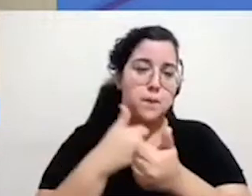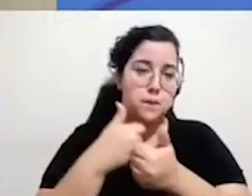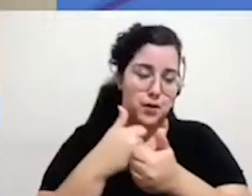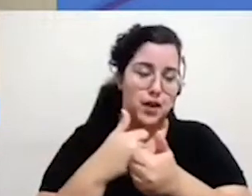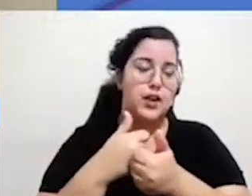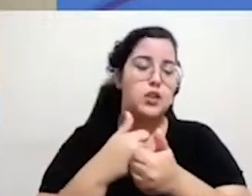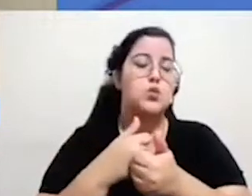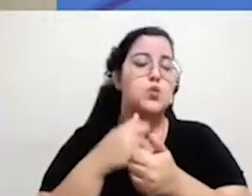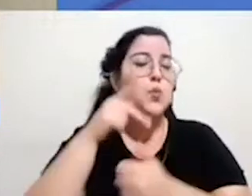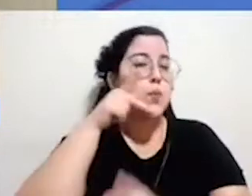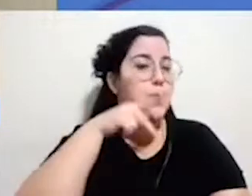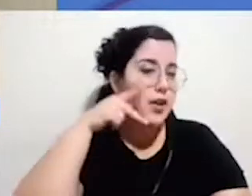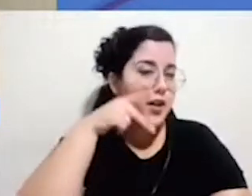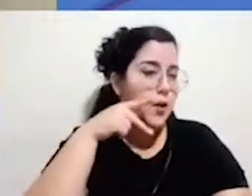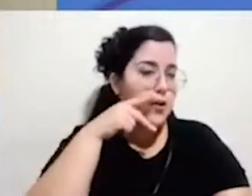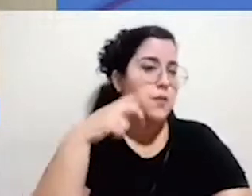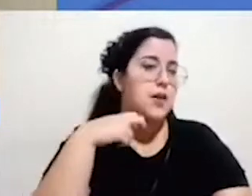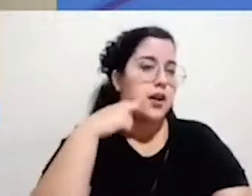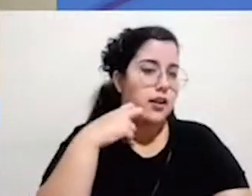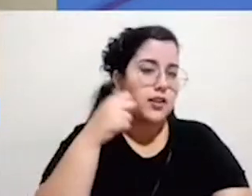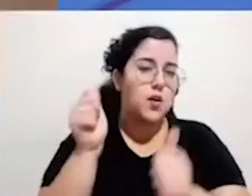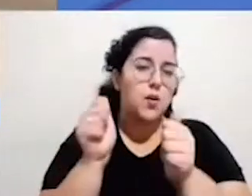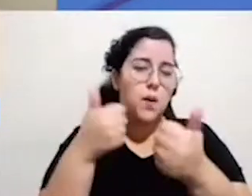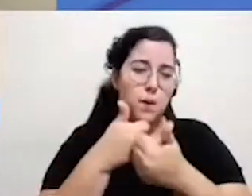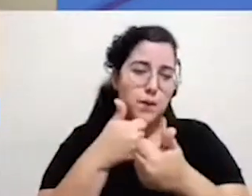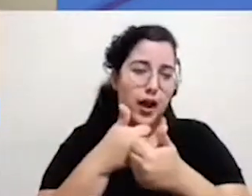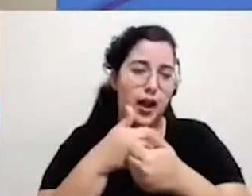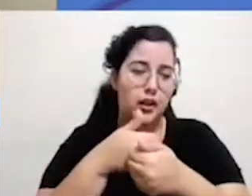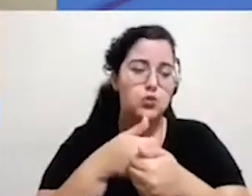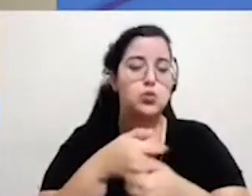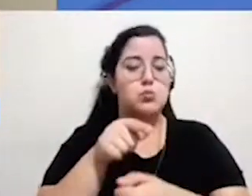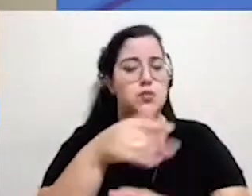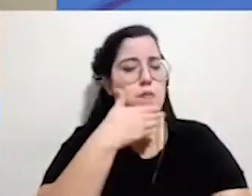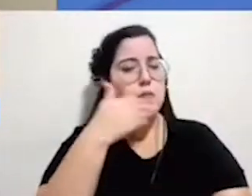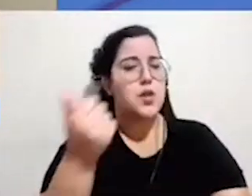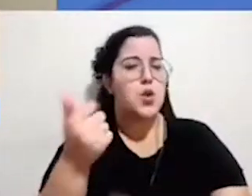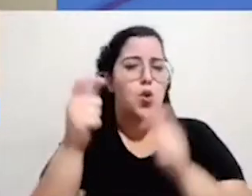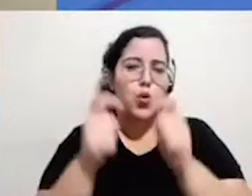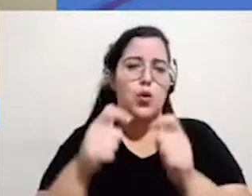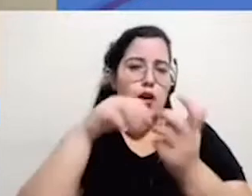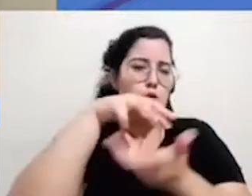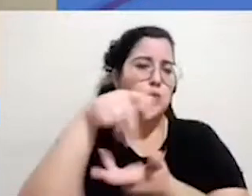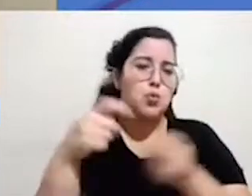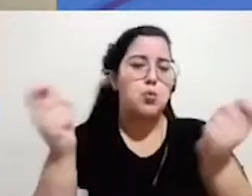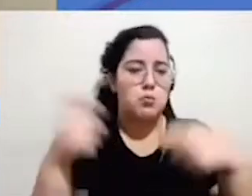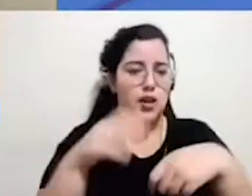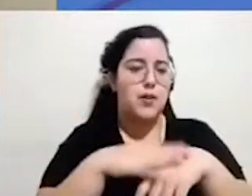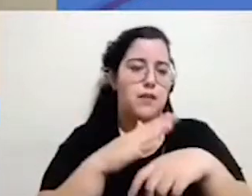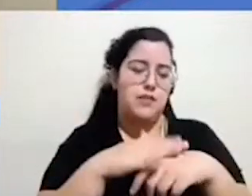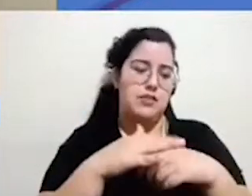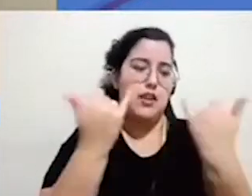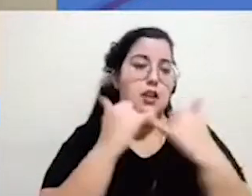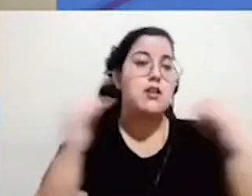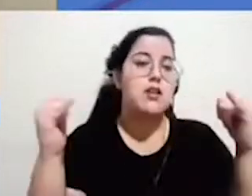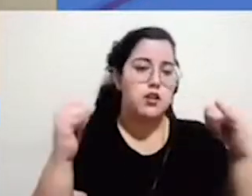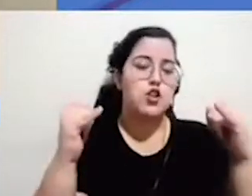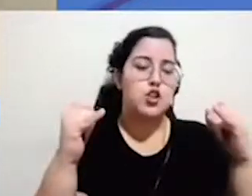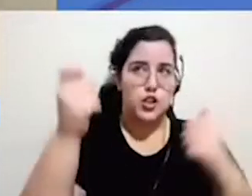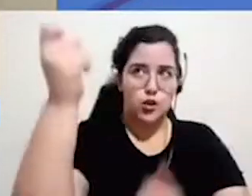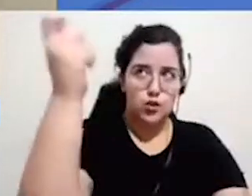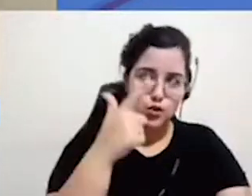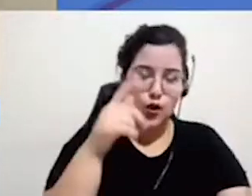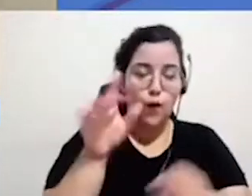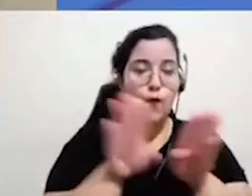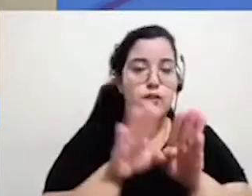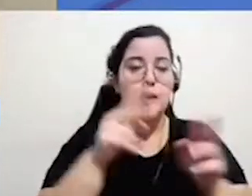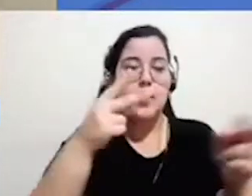Paraíba, Rio Grande do Norte ali, que é a melhor região do mundo para produção de energia eólica e solar, né? É